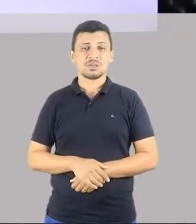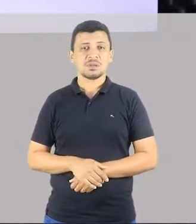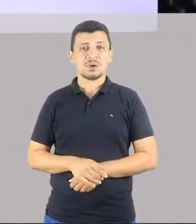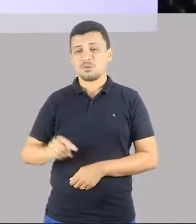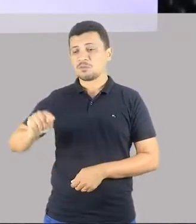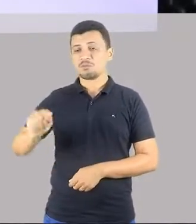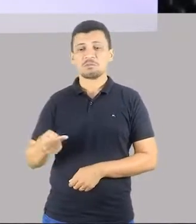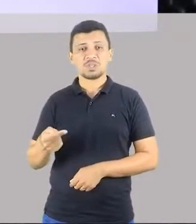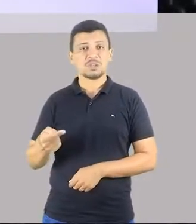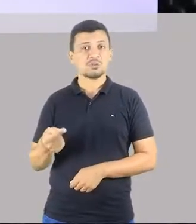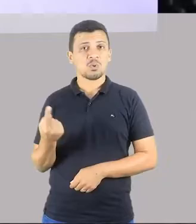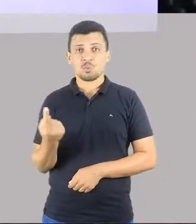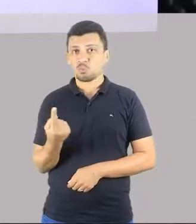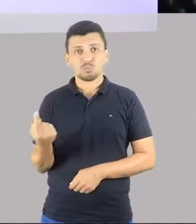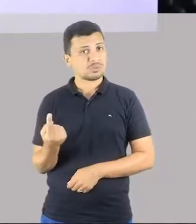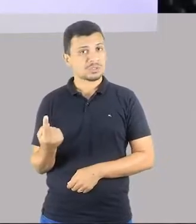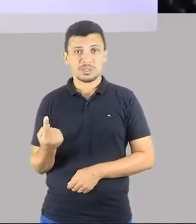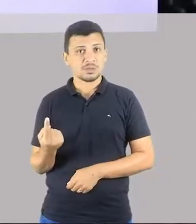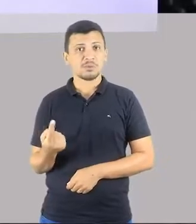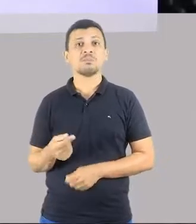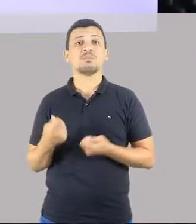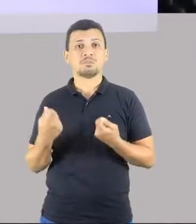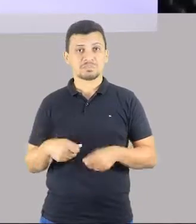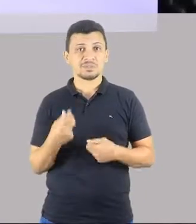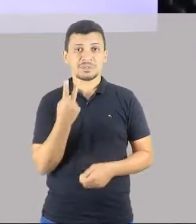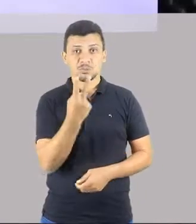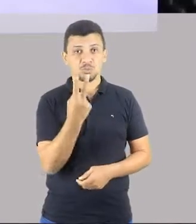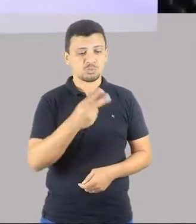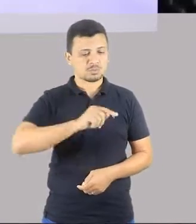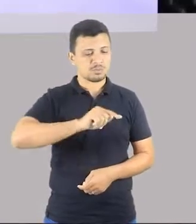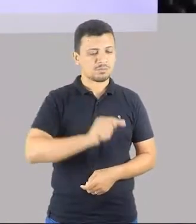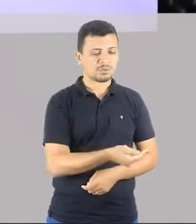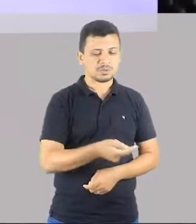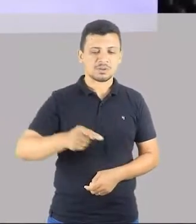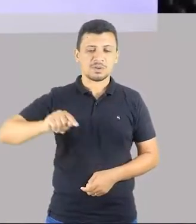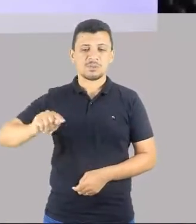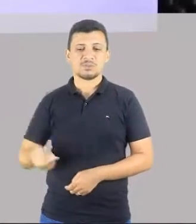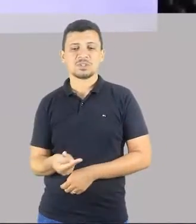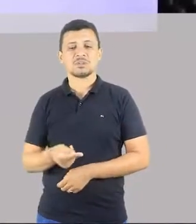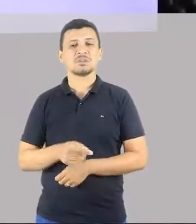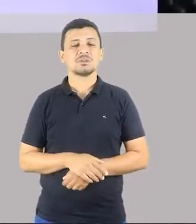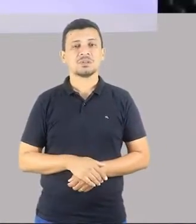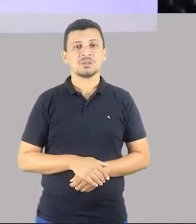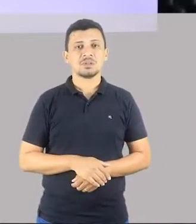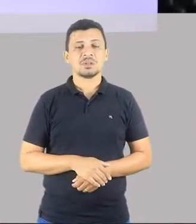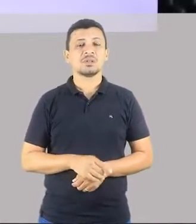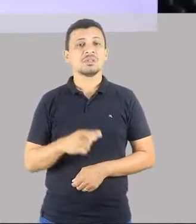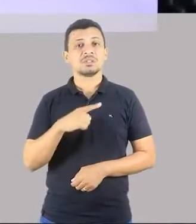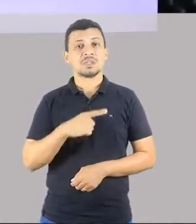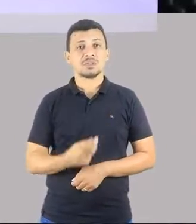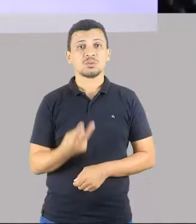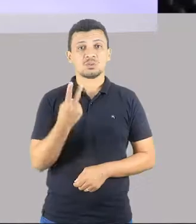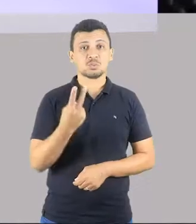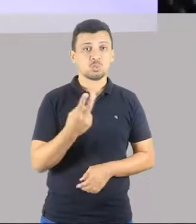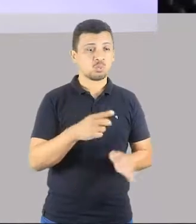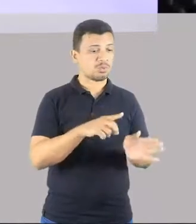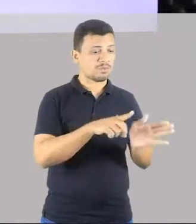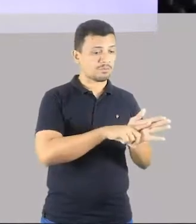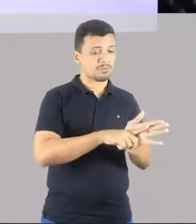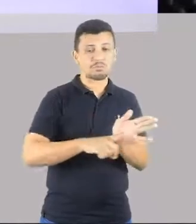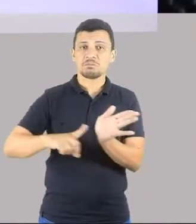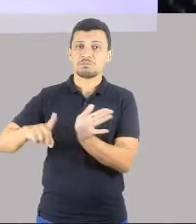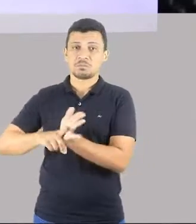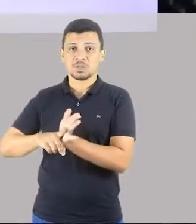com uma vírgula, eu pontuo com dupla vírgula. Eu tenho que isolar o termo, ou com dupla vírgula ou com duplo